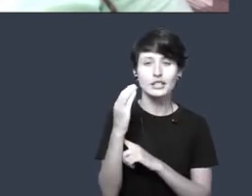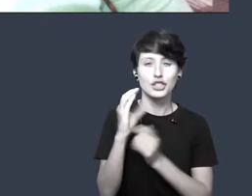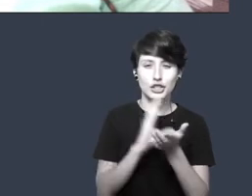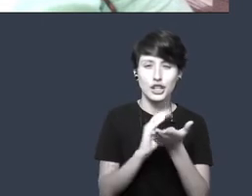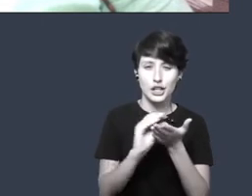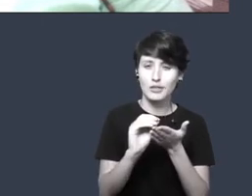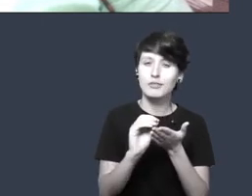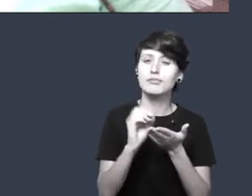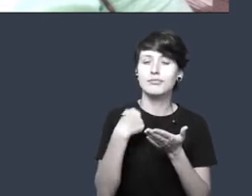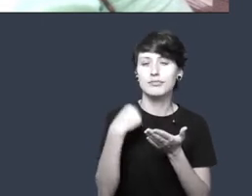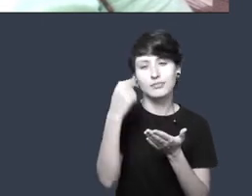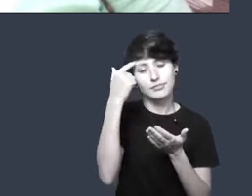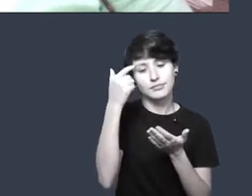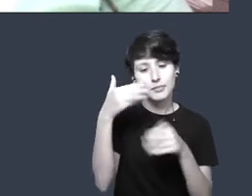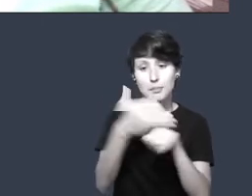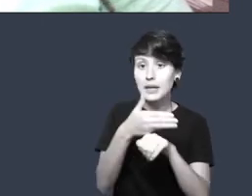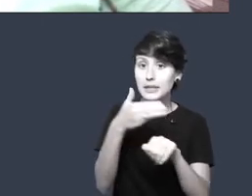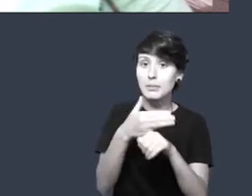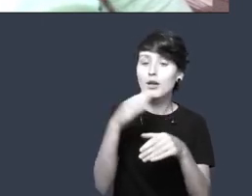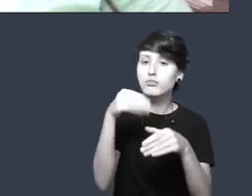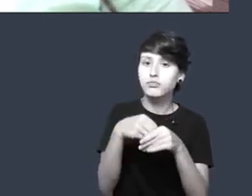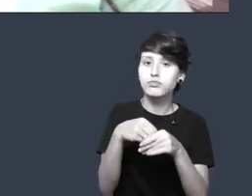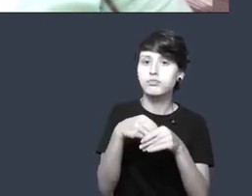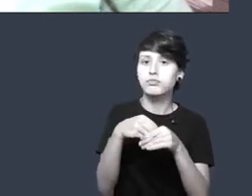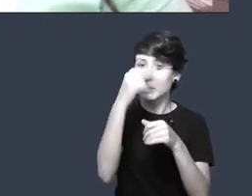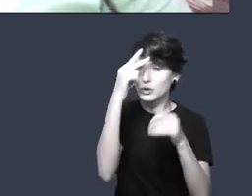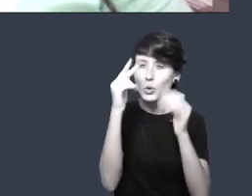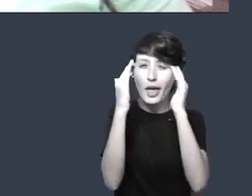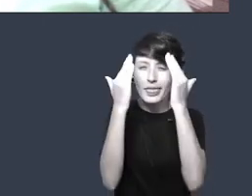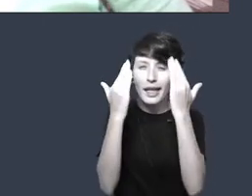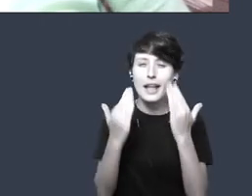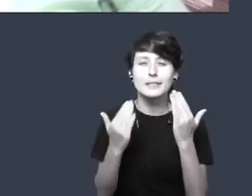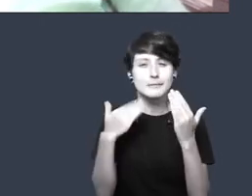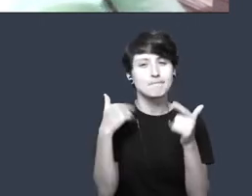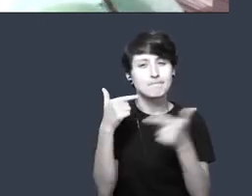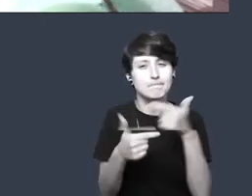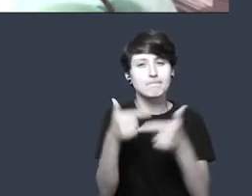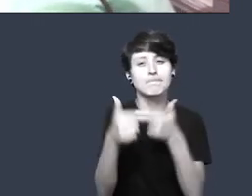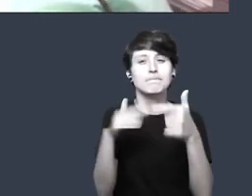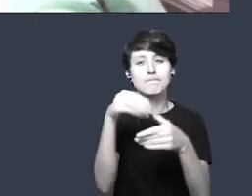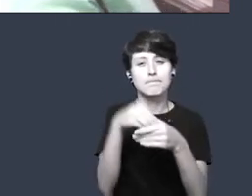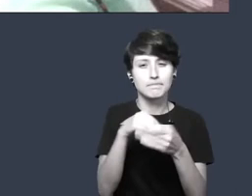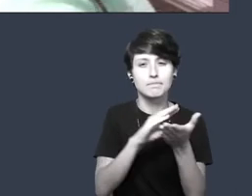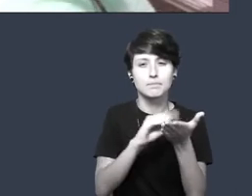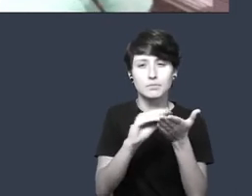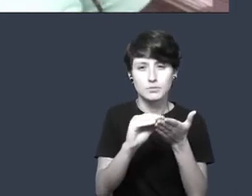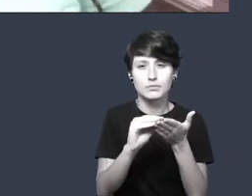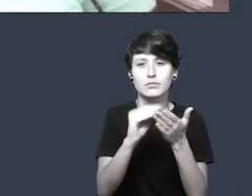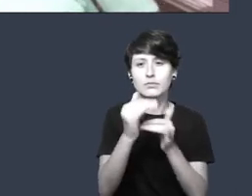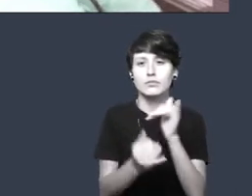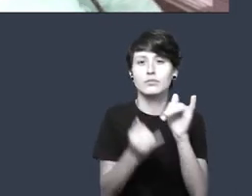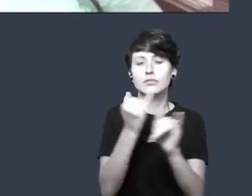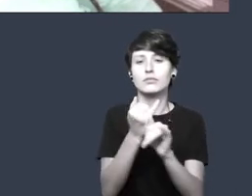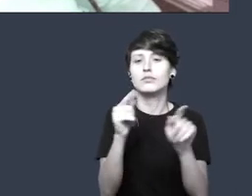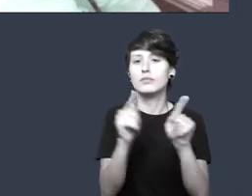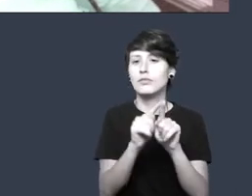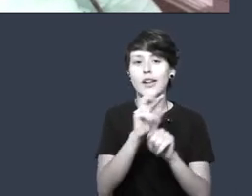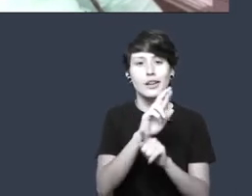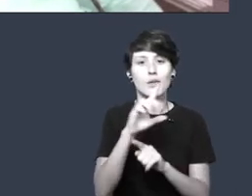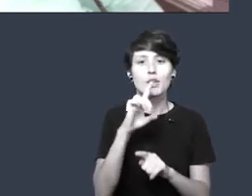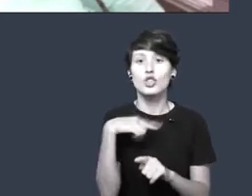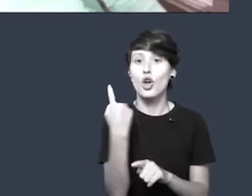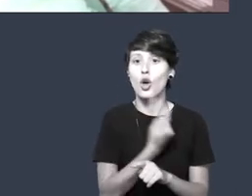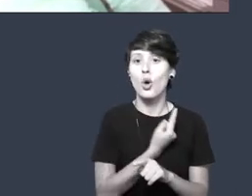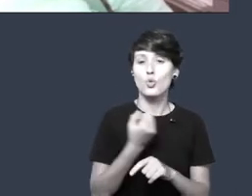participando de dados, né, alguém que está fazendo análise de dados, que está trabalhando com dados, uma coisa que a gente tem que lembrar é que não são somente os números,